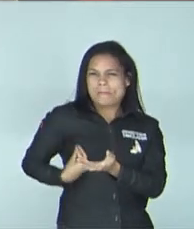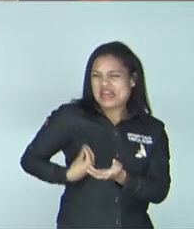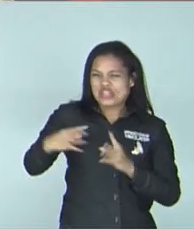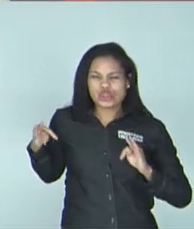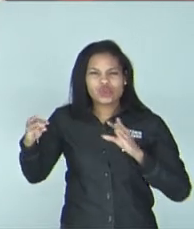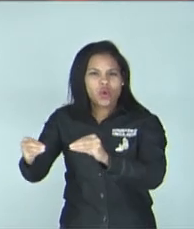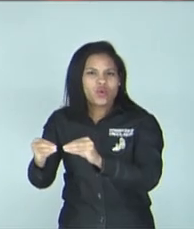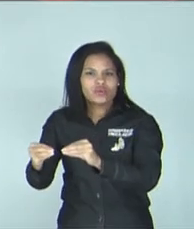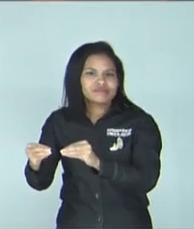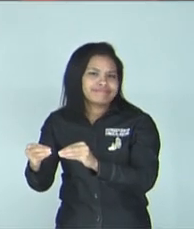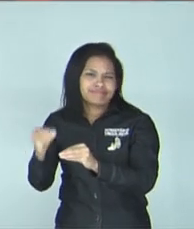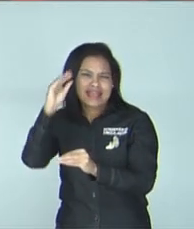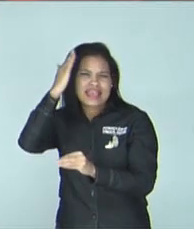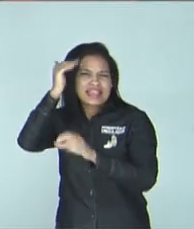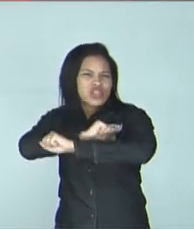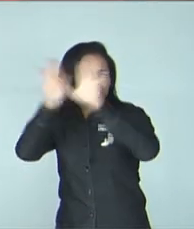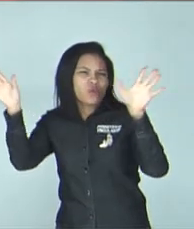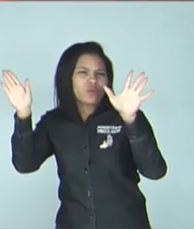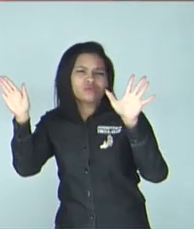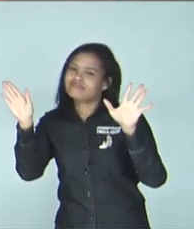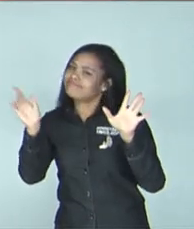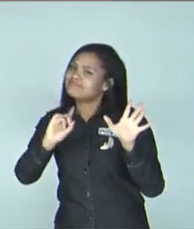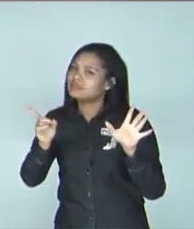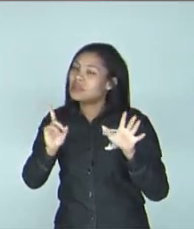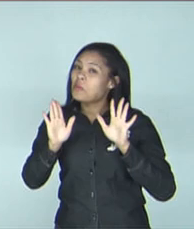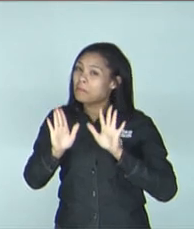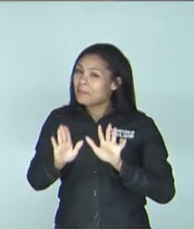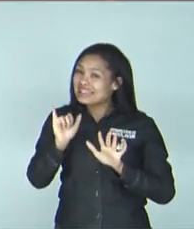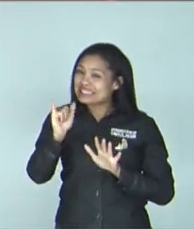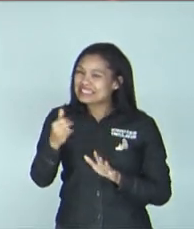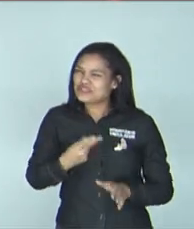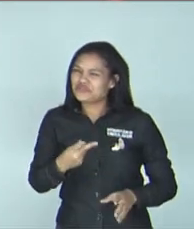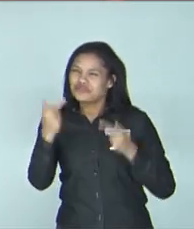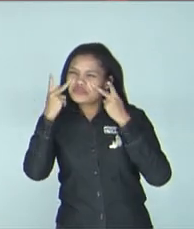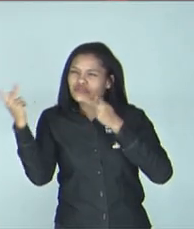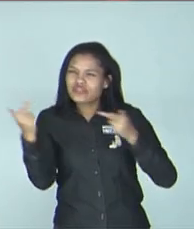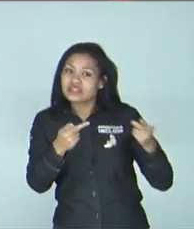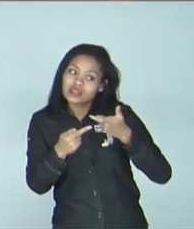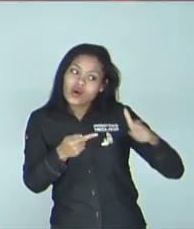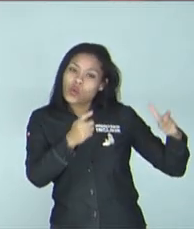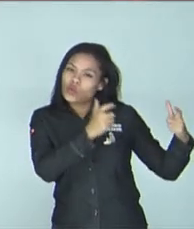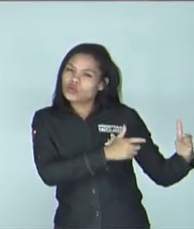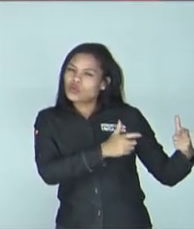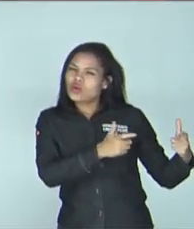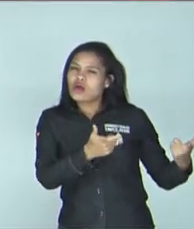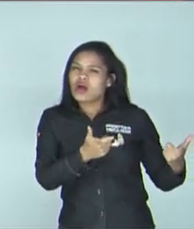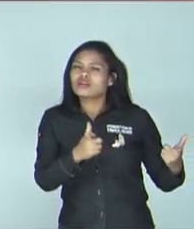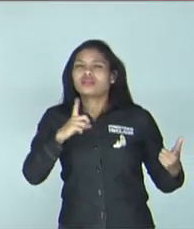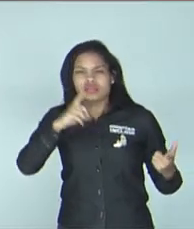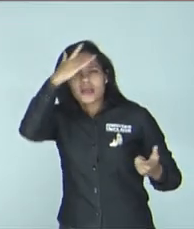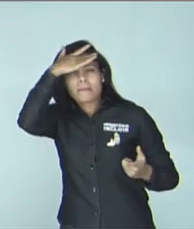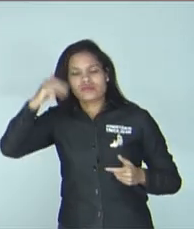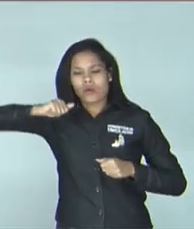for em alguns alguns rituais por aí você vai ver gente andando em cima de caco de vidro sem cortar o